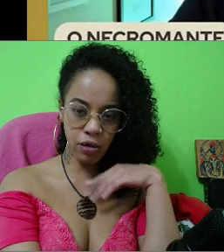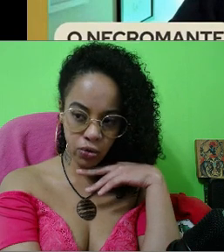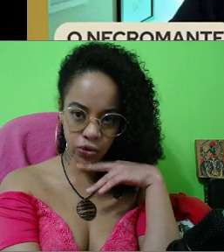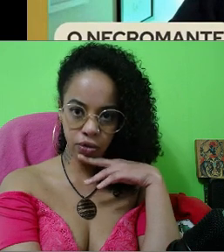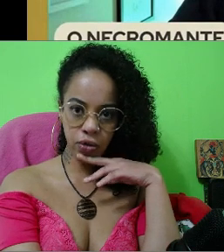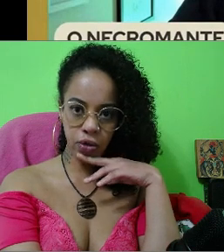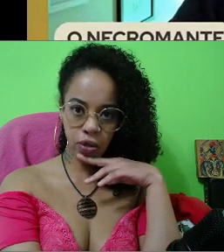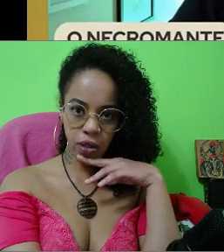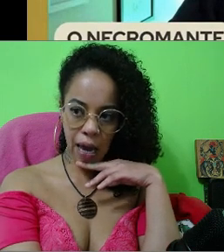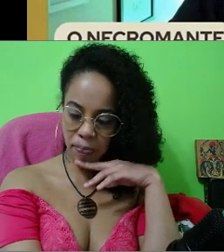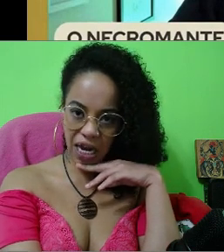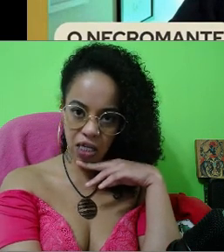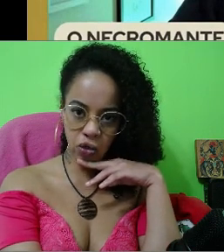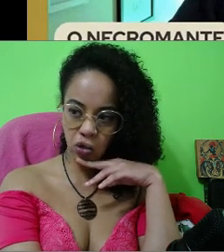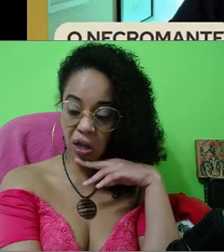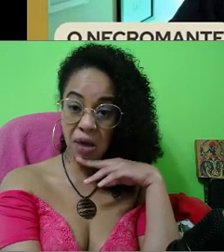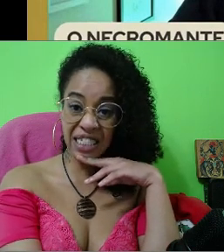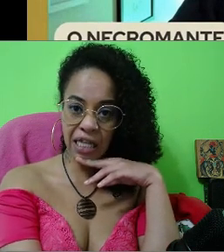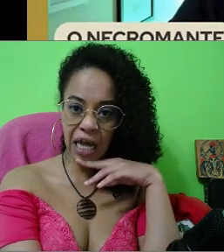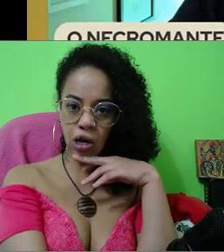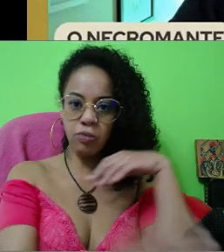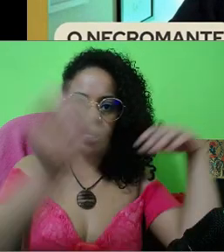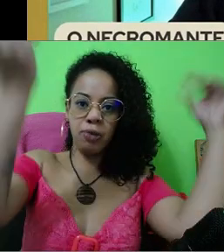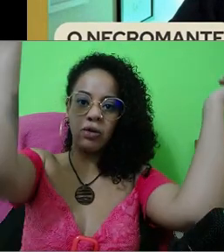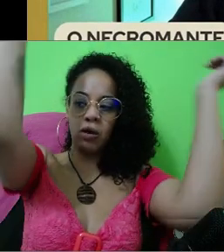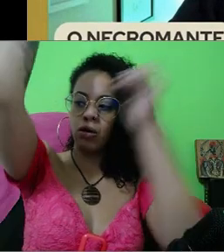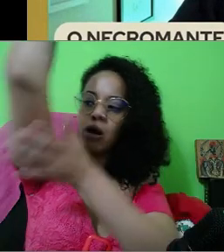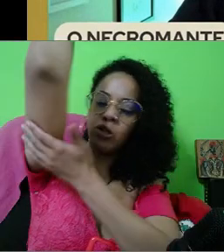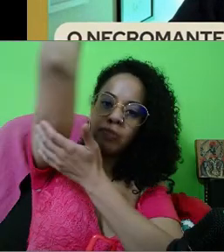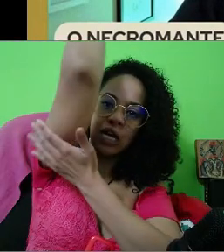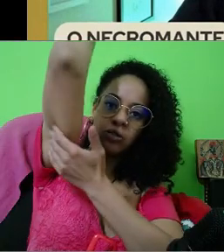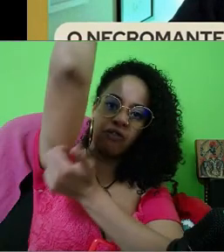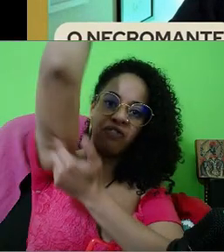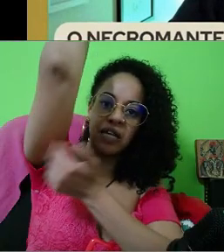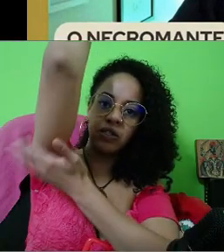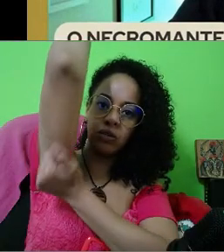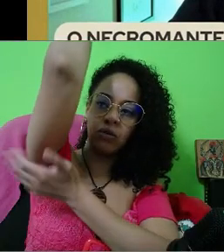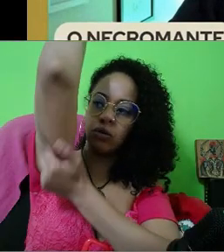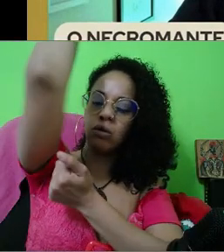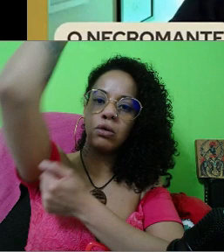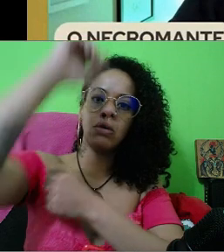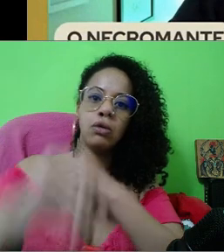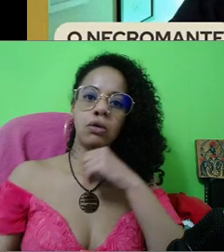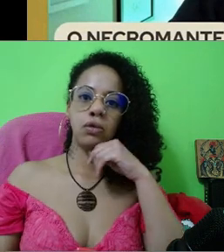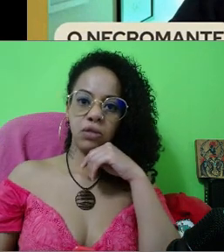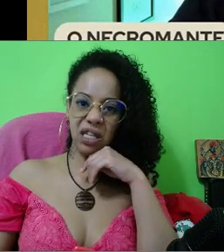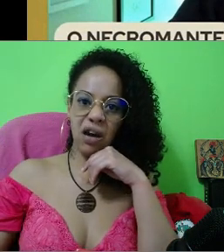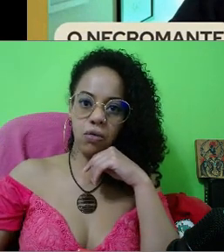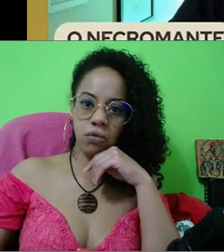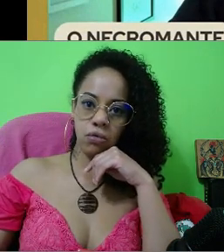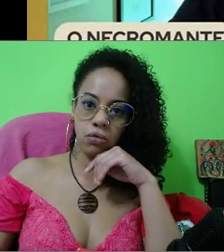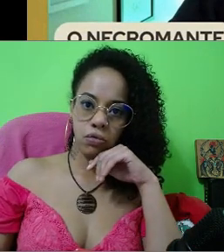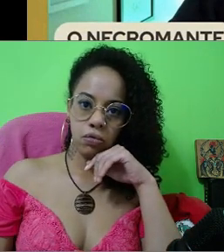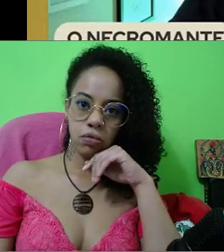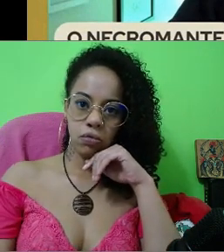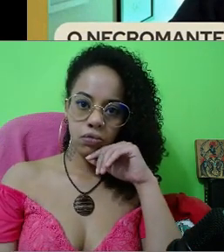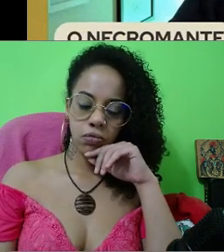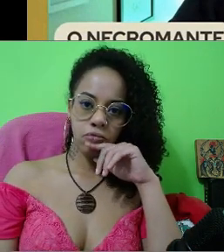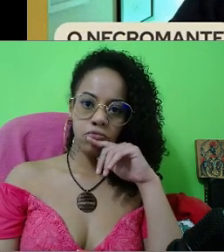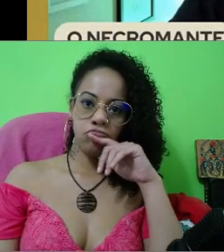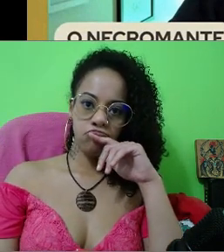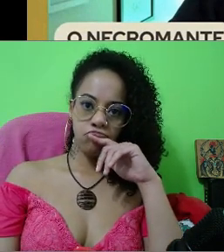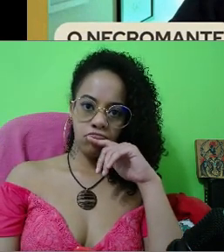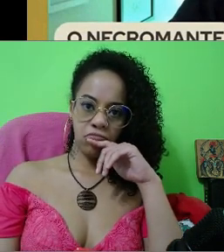e eu uso é para isso eu não tenho mais nada olha o meu tamanho ó meus braços entendeu